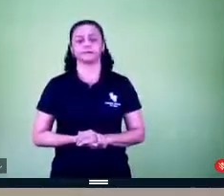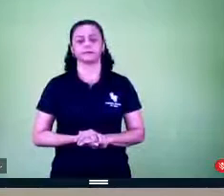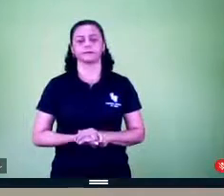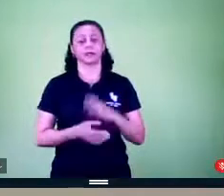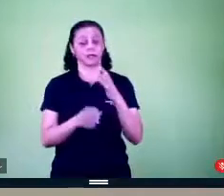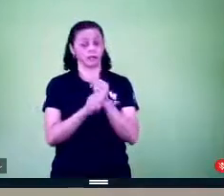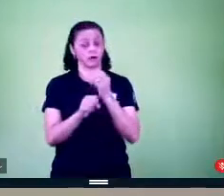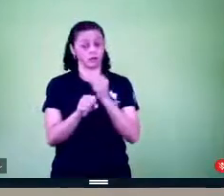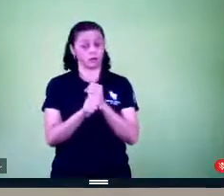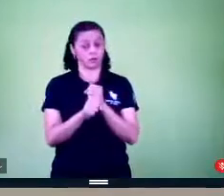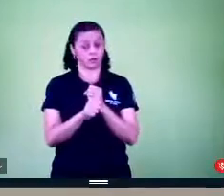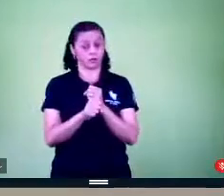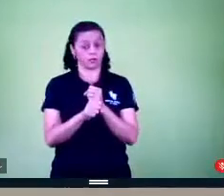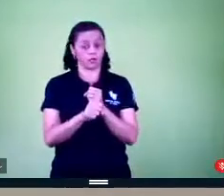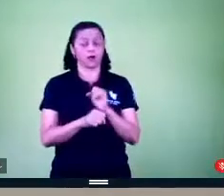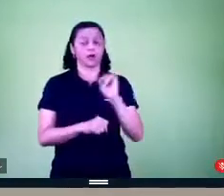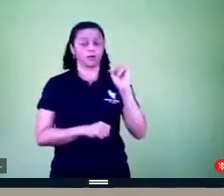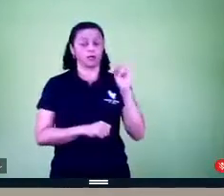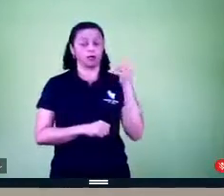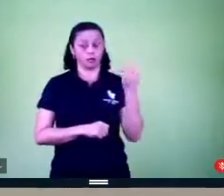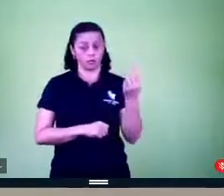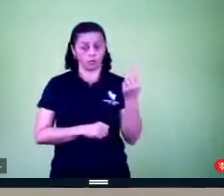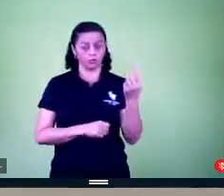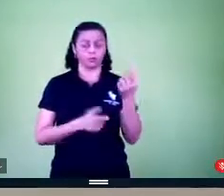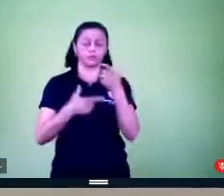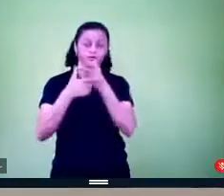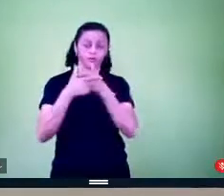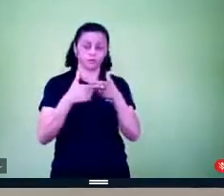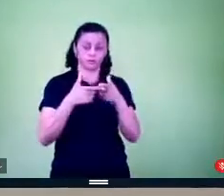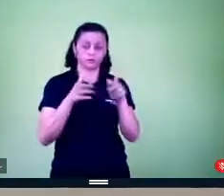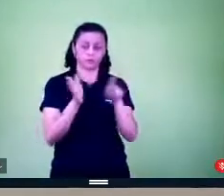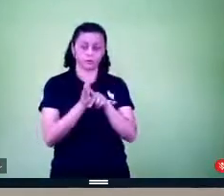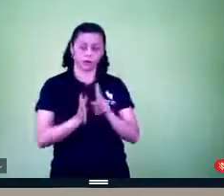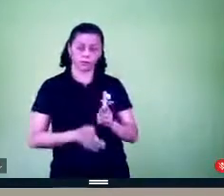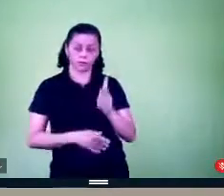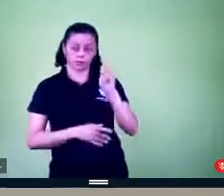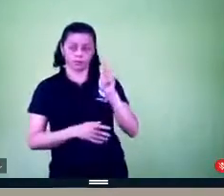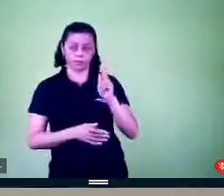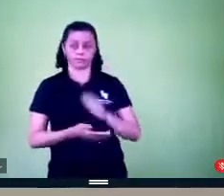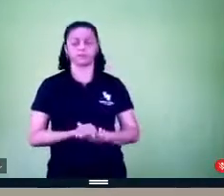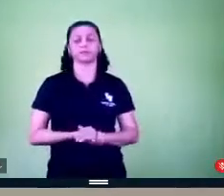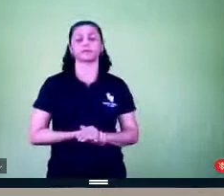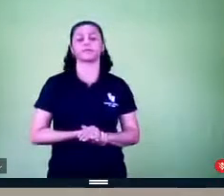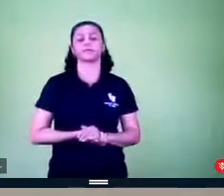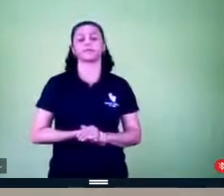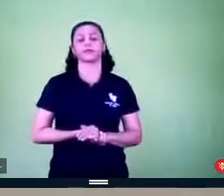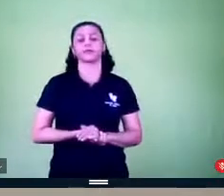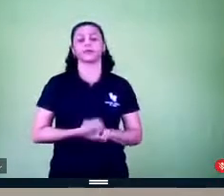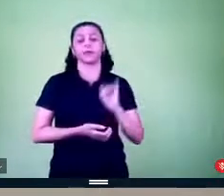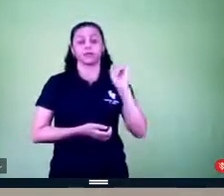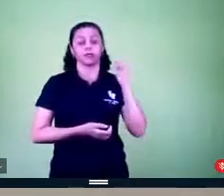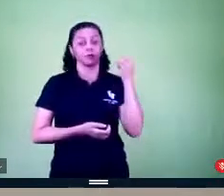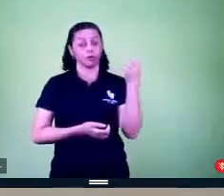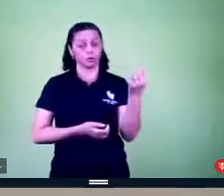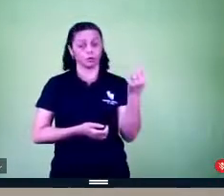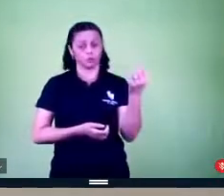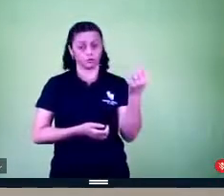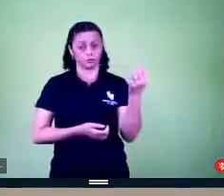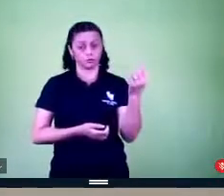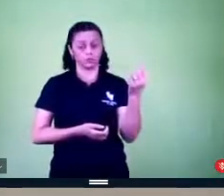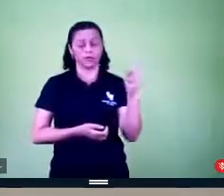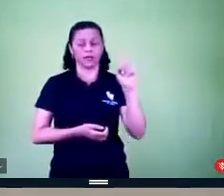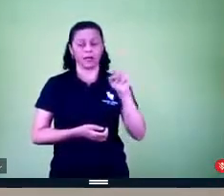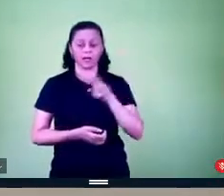divisor de tensão. I1 vai ser, ó, o oposto. Ó, o I1 é o oposto, 16